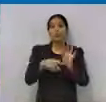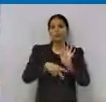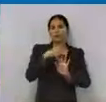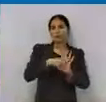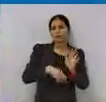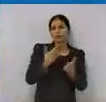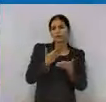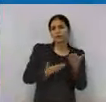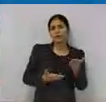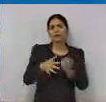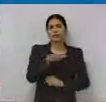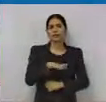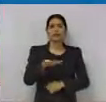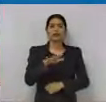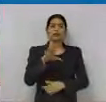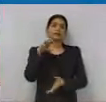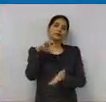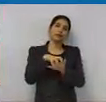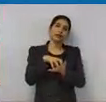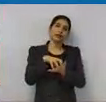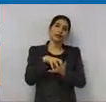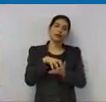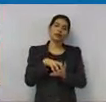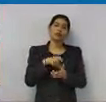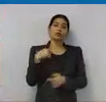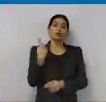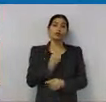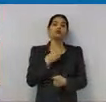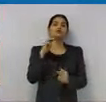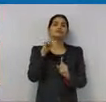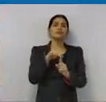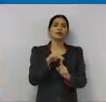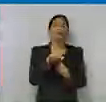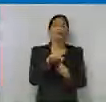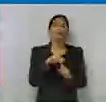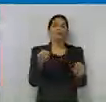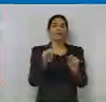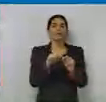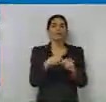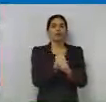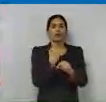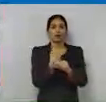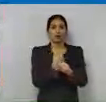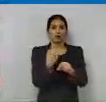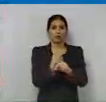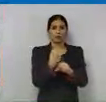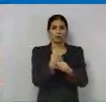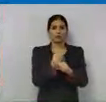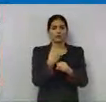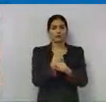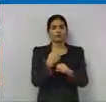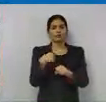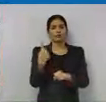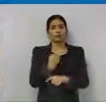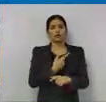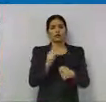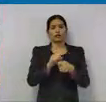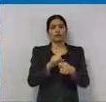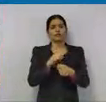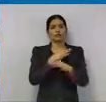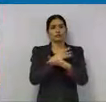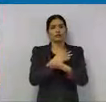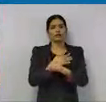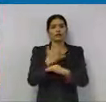central. A nossa meta, além de fazer as obras que nós estamos executando na cidade de